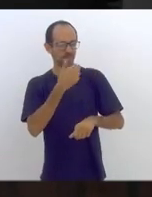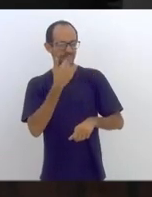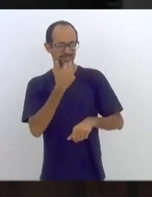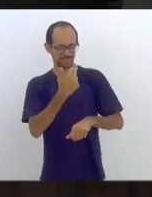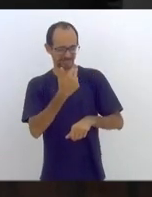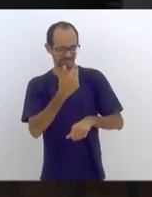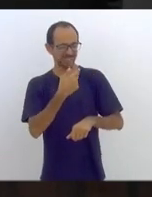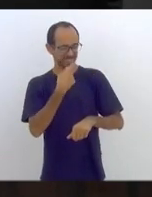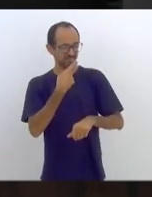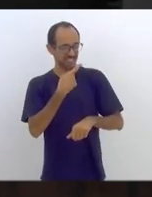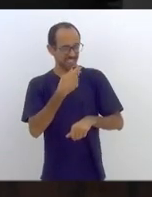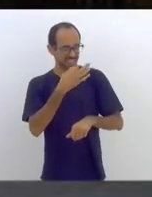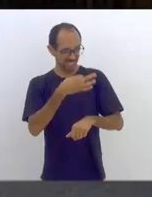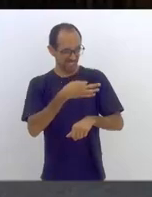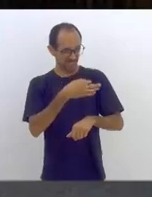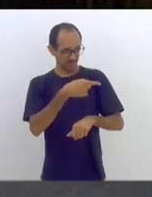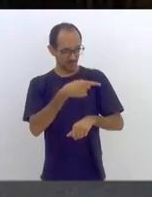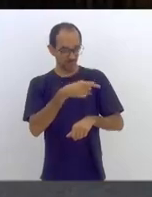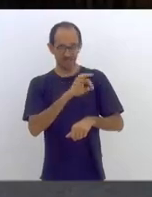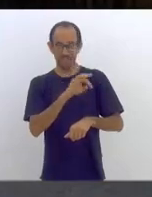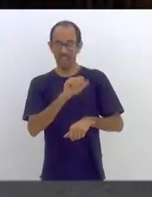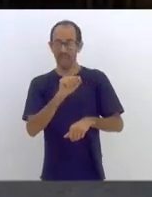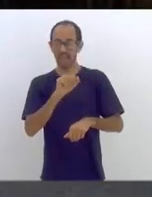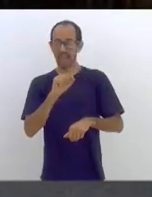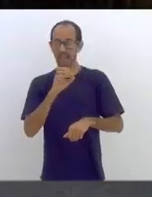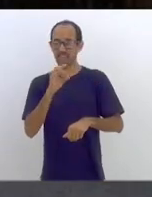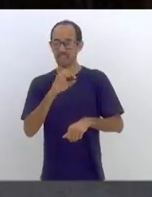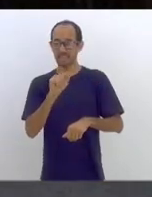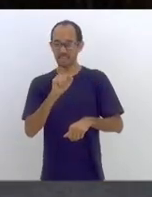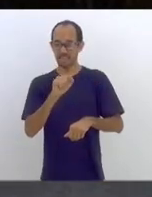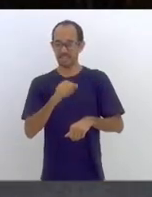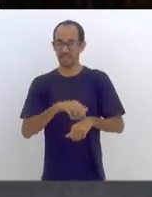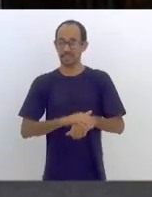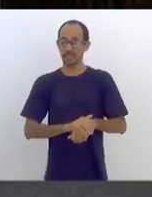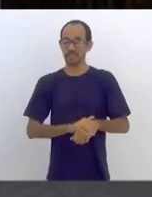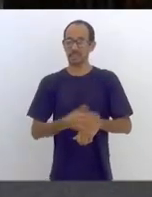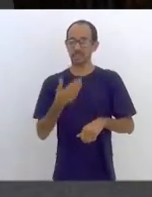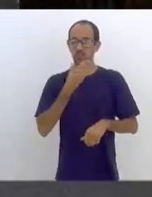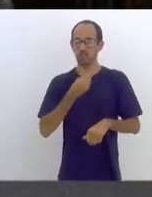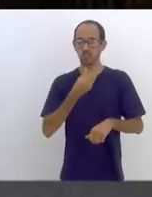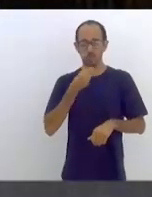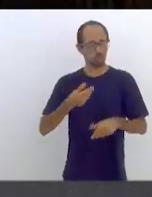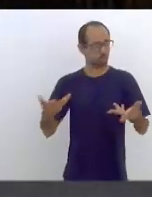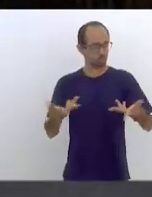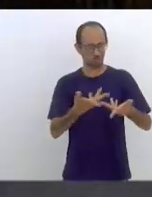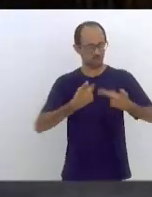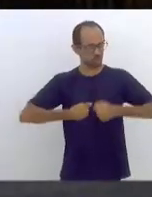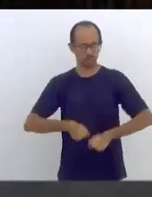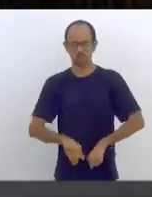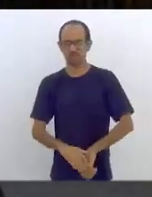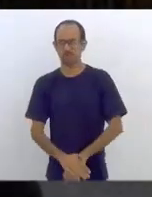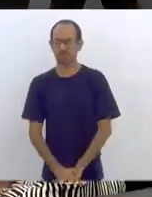Falei certo? Essa pessoa maravilhosa, gente, esse homem é incrível.